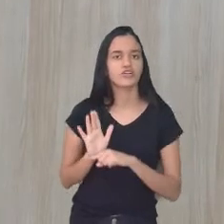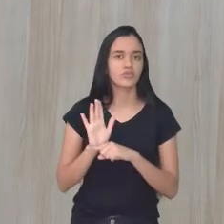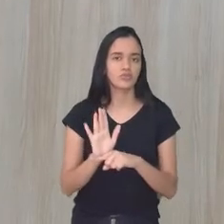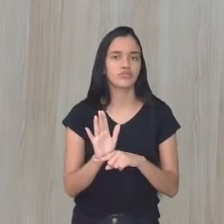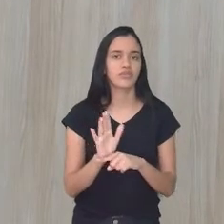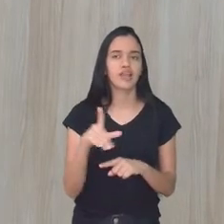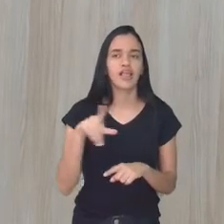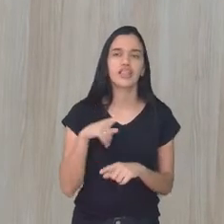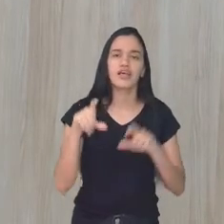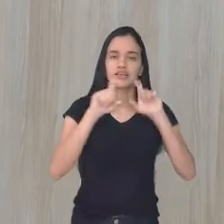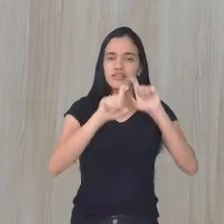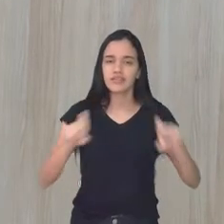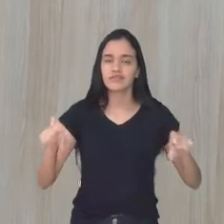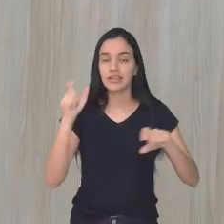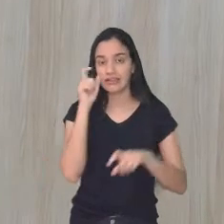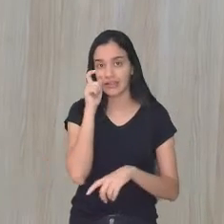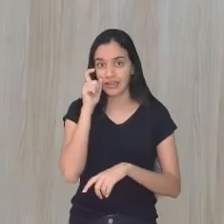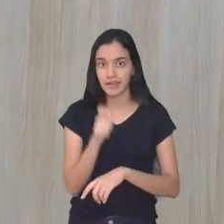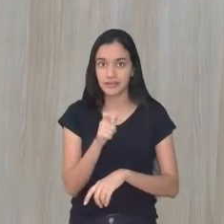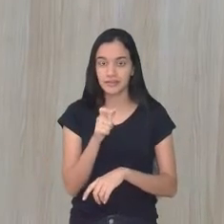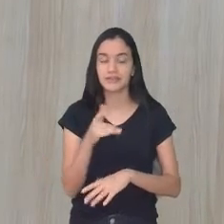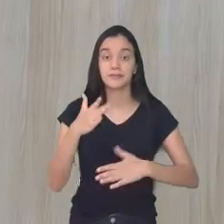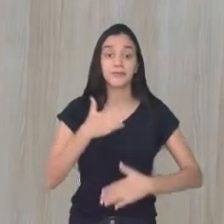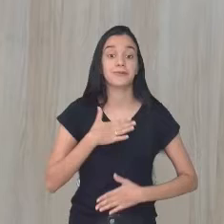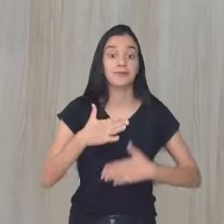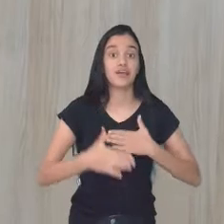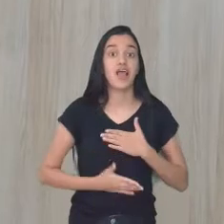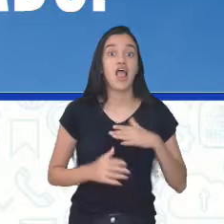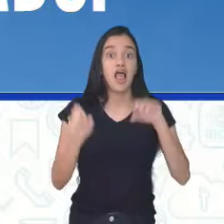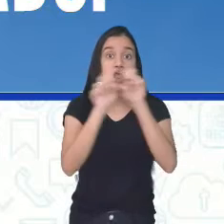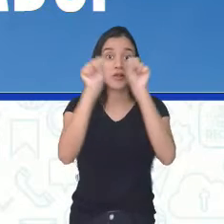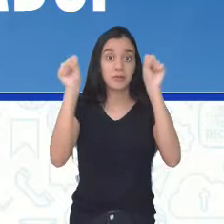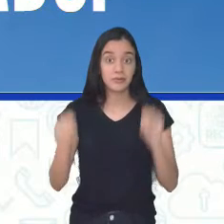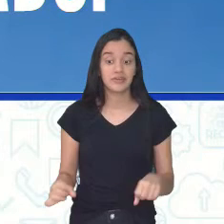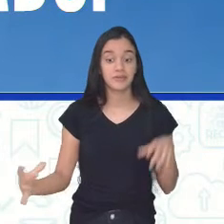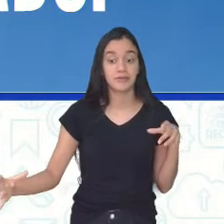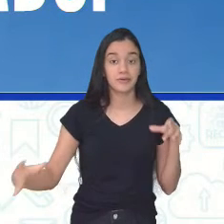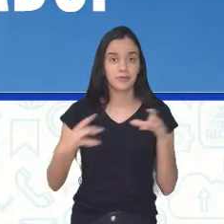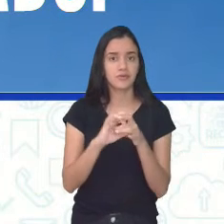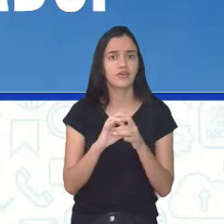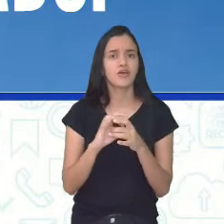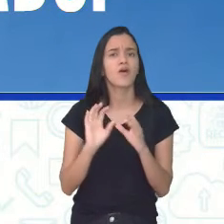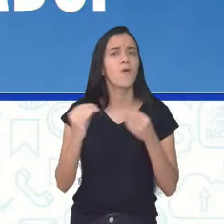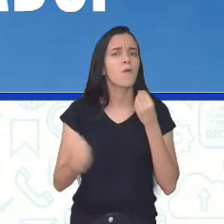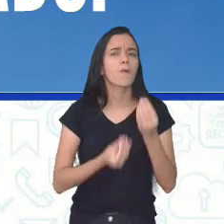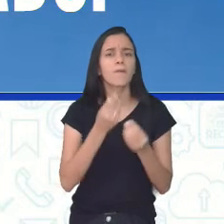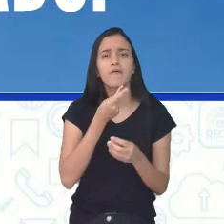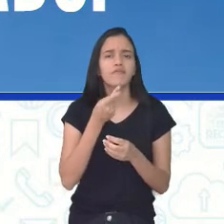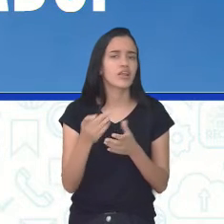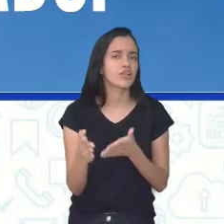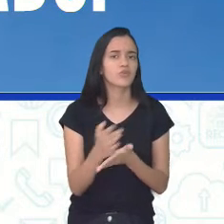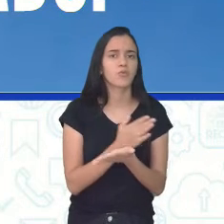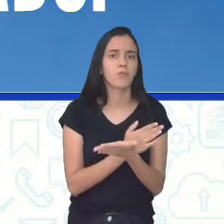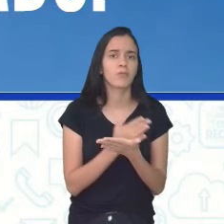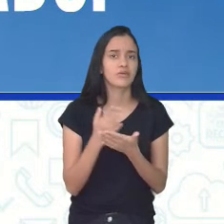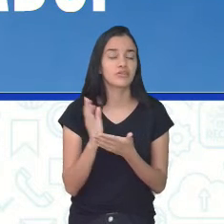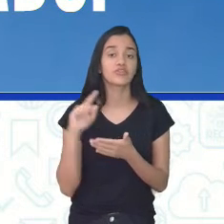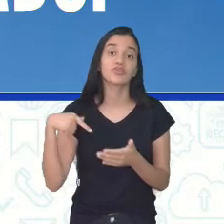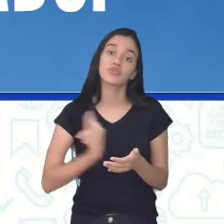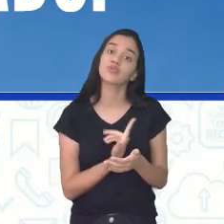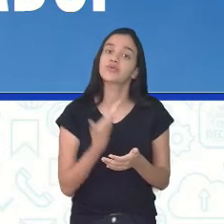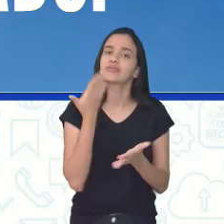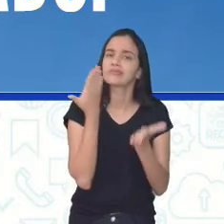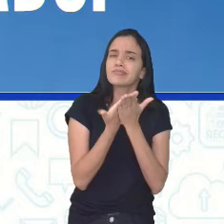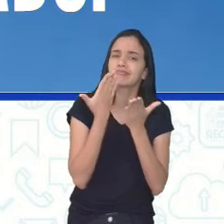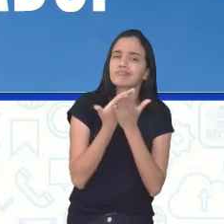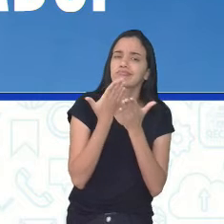essa frase muito interessante. O corpo humano é um sistema integrado. Como eu falei para vocês no início, nós estamos